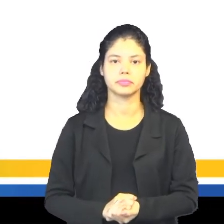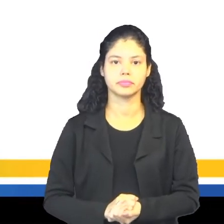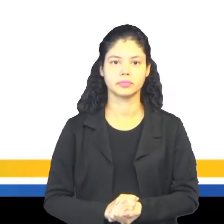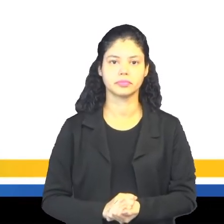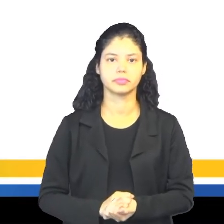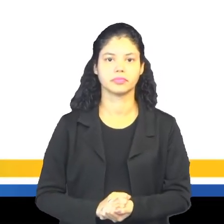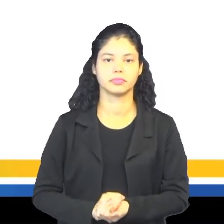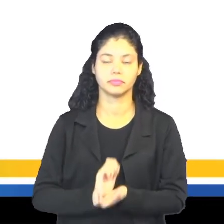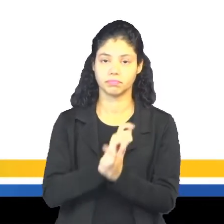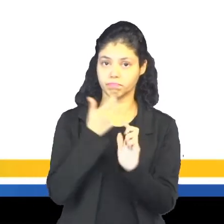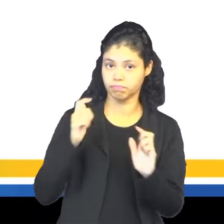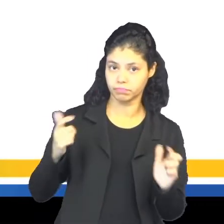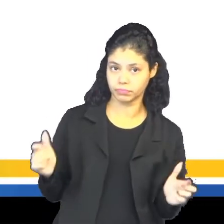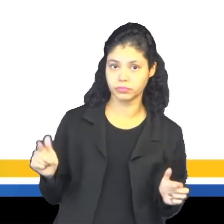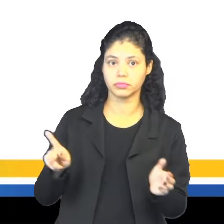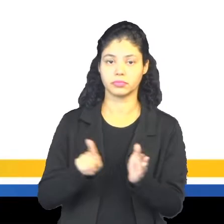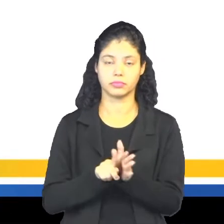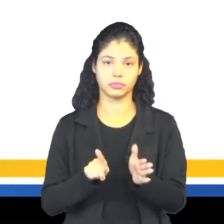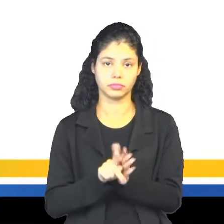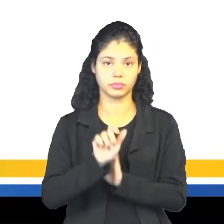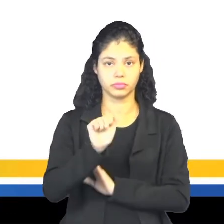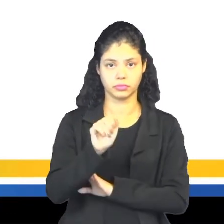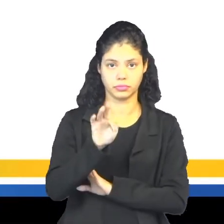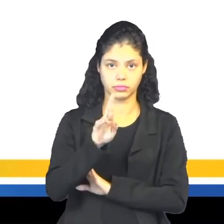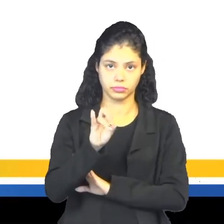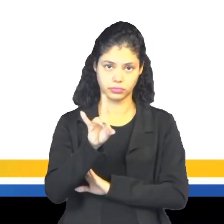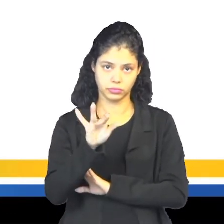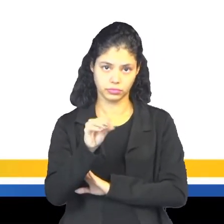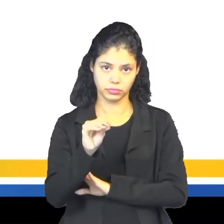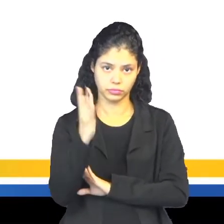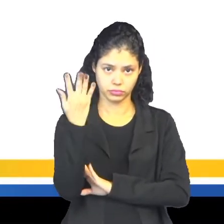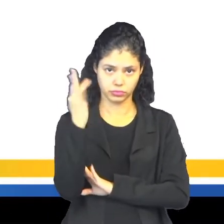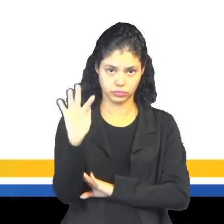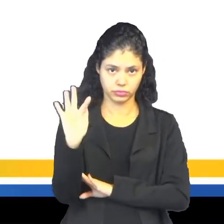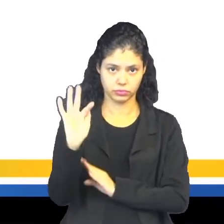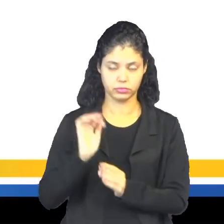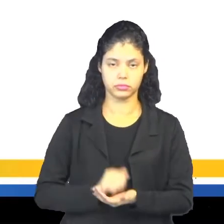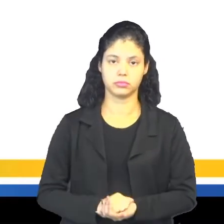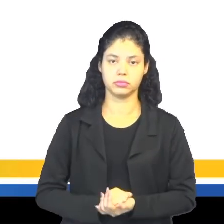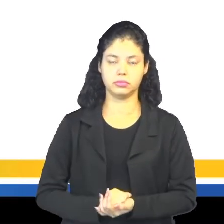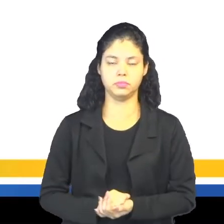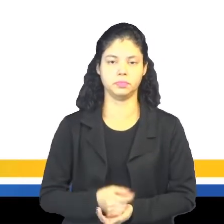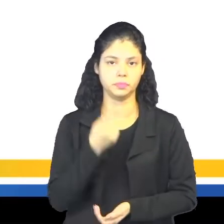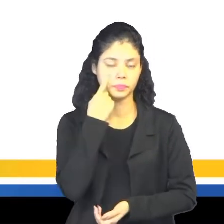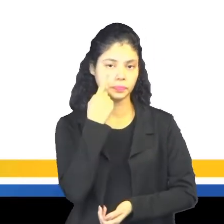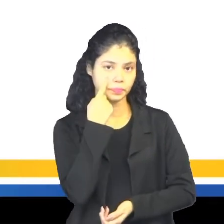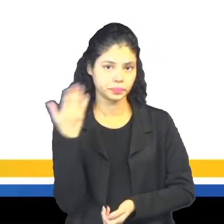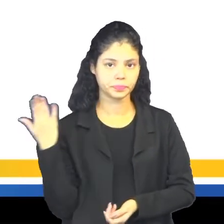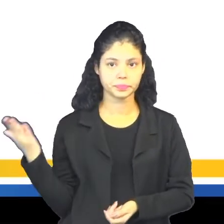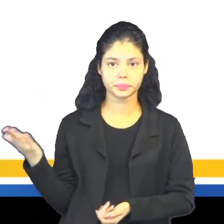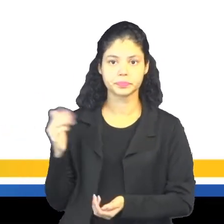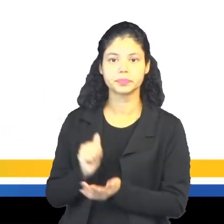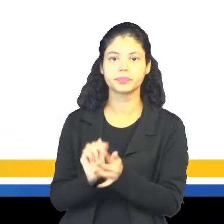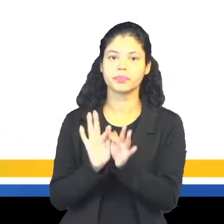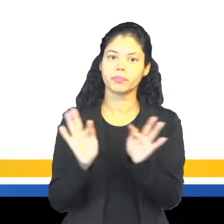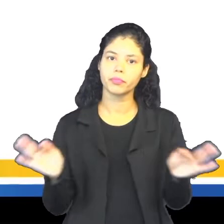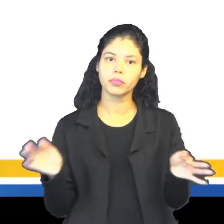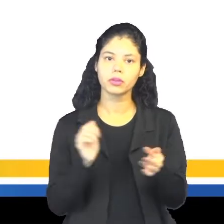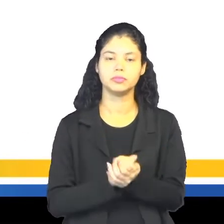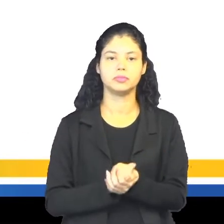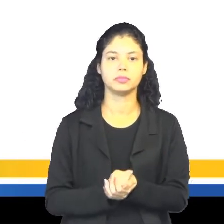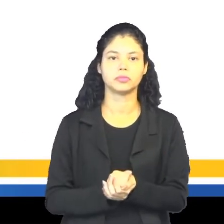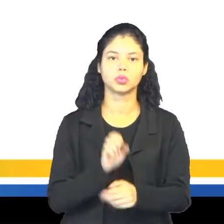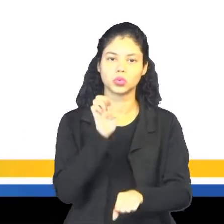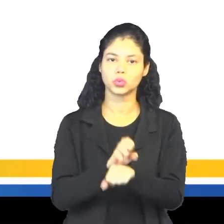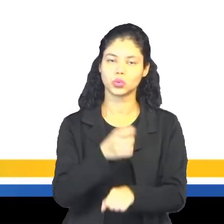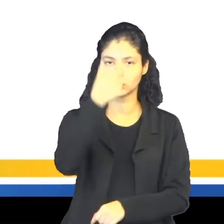A maior expressão do Estado absolutista é o Estado francês, né? A gente tem a célebre frase aí, o Estado sou eu, né, que